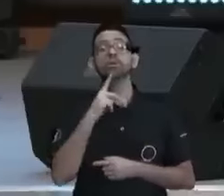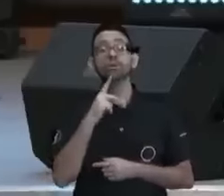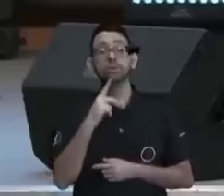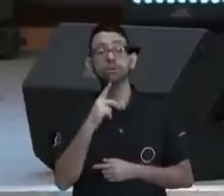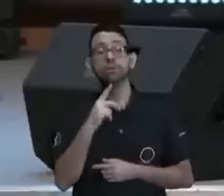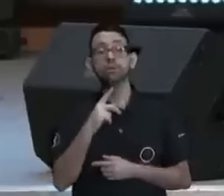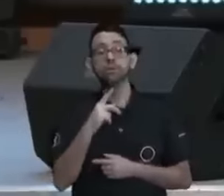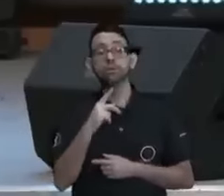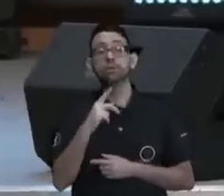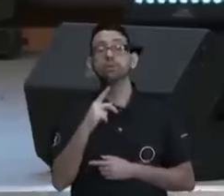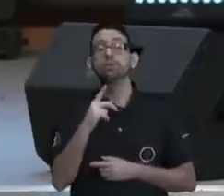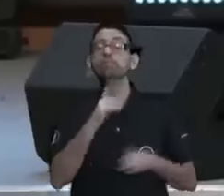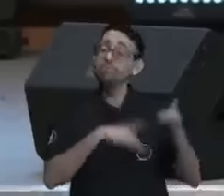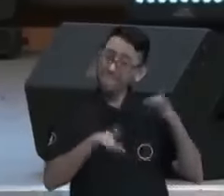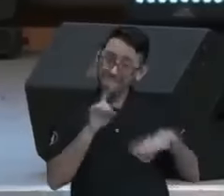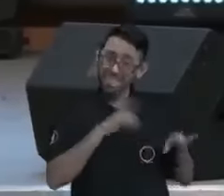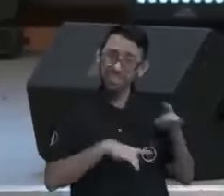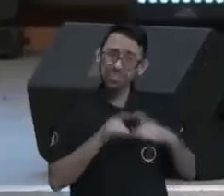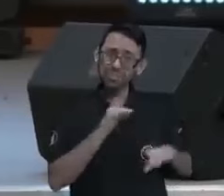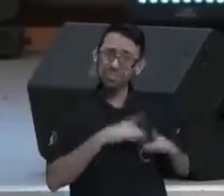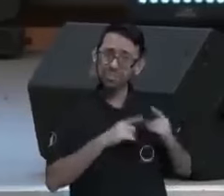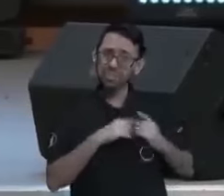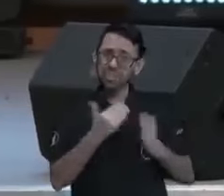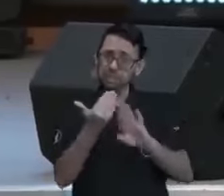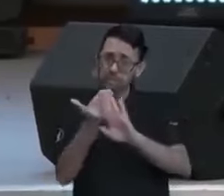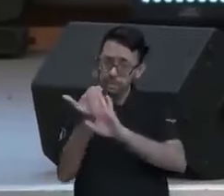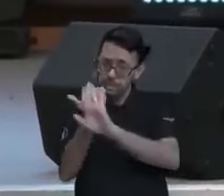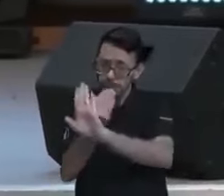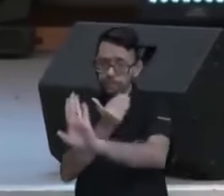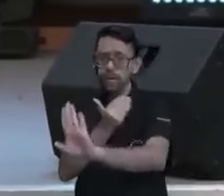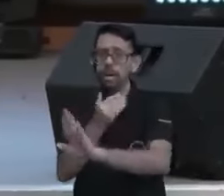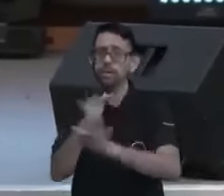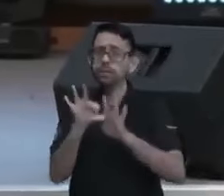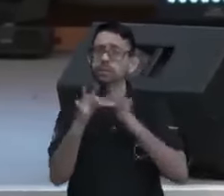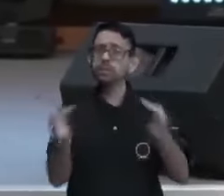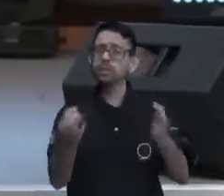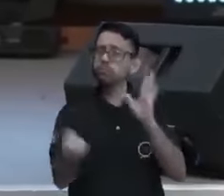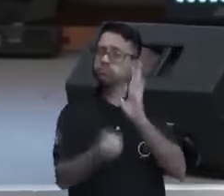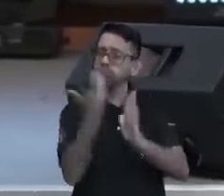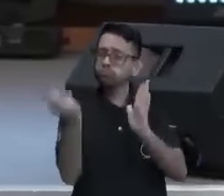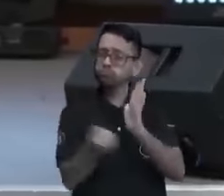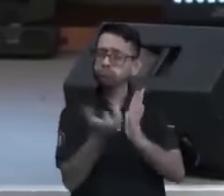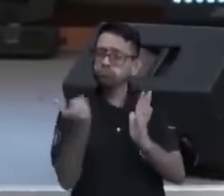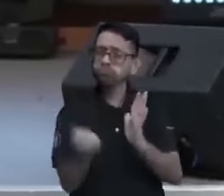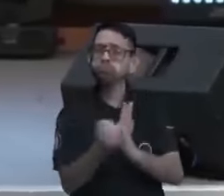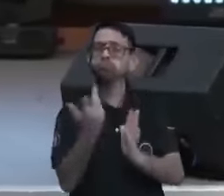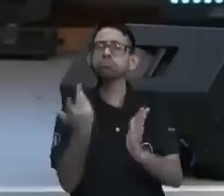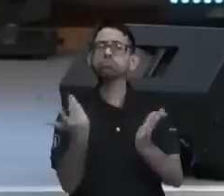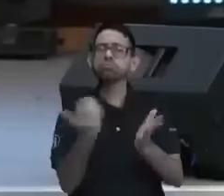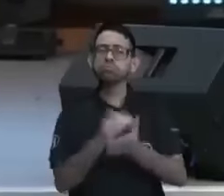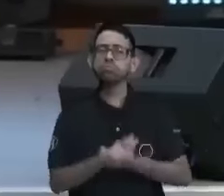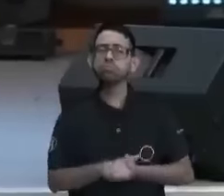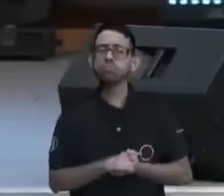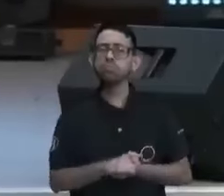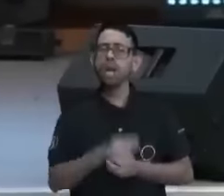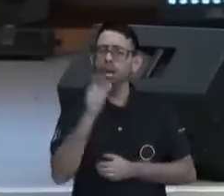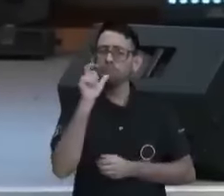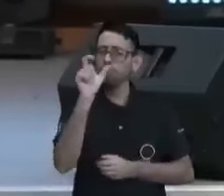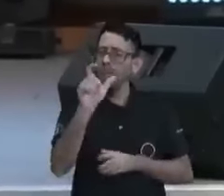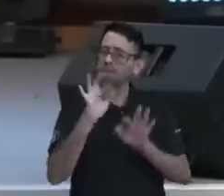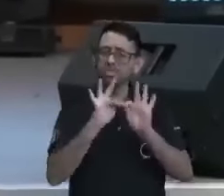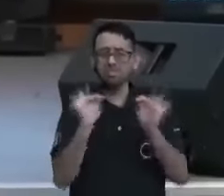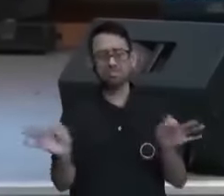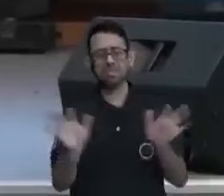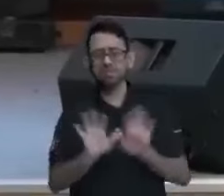que vocês se apartem da simplicidade que é no evangelho essa palavra simplicidade lá no